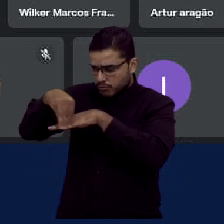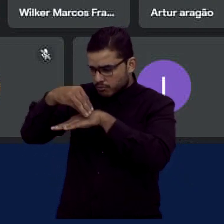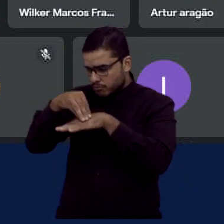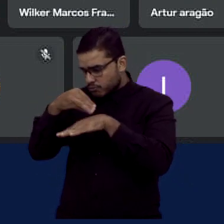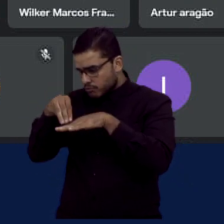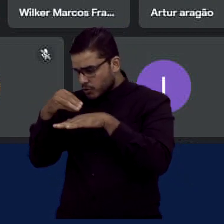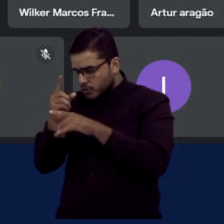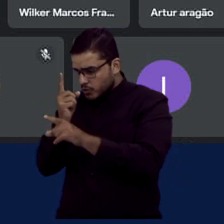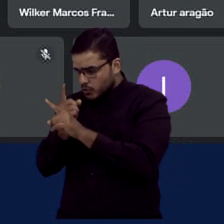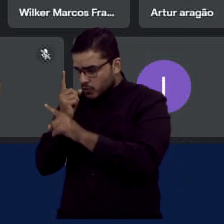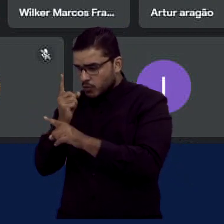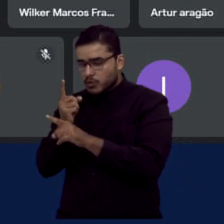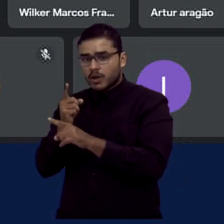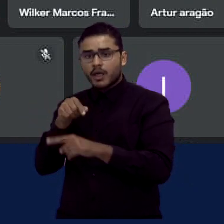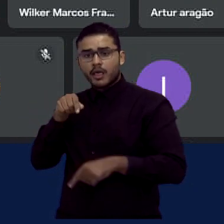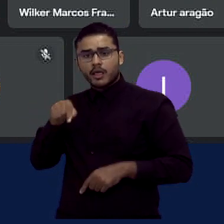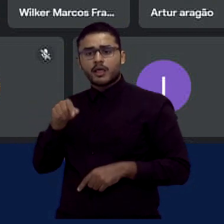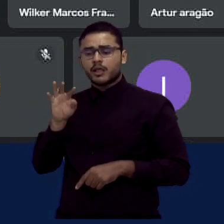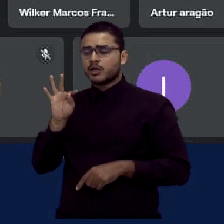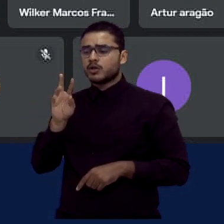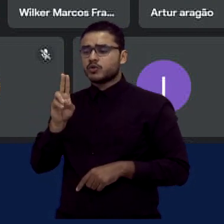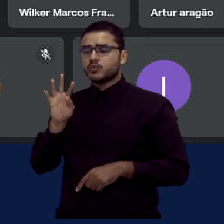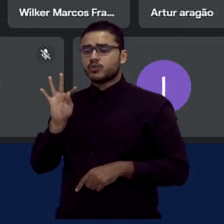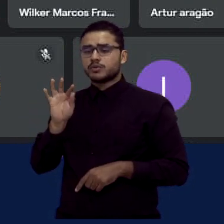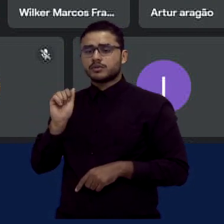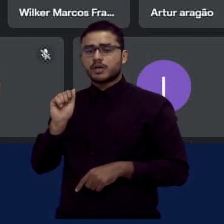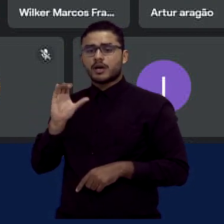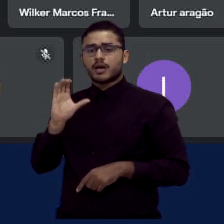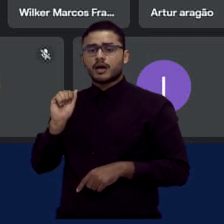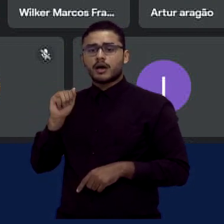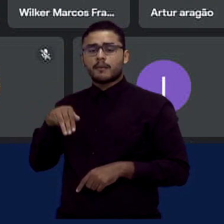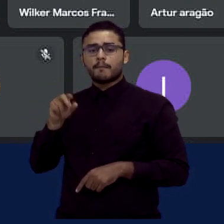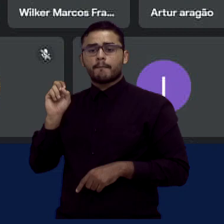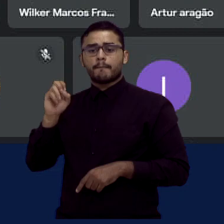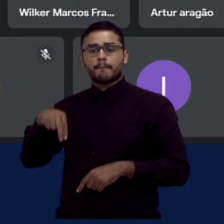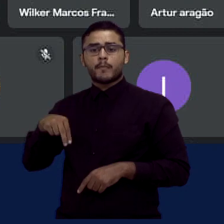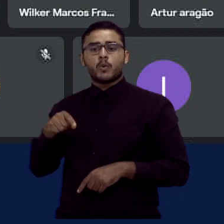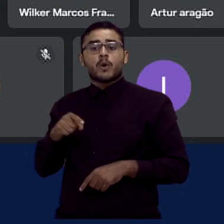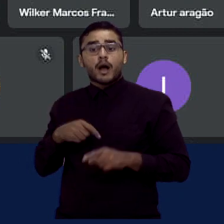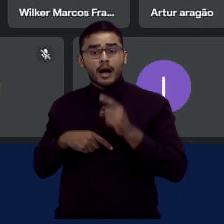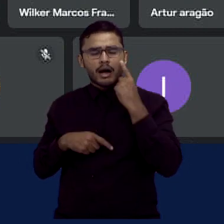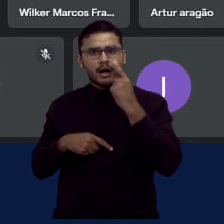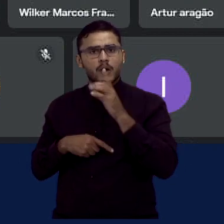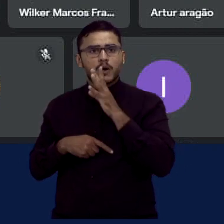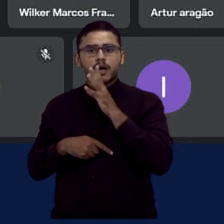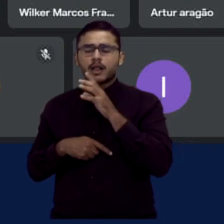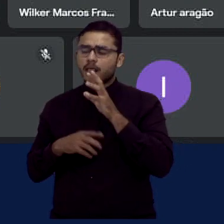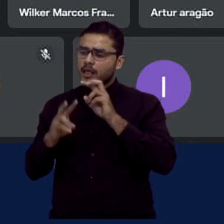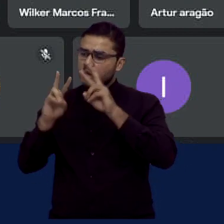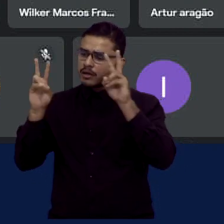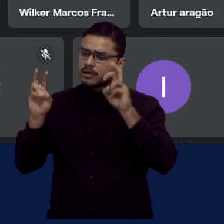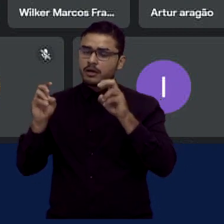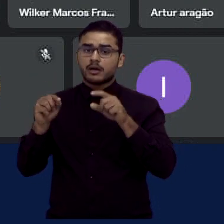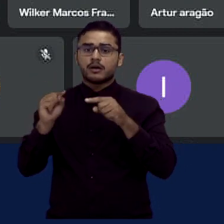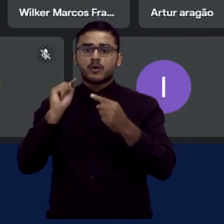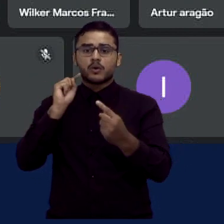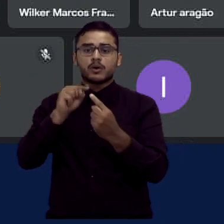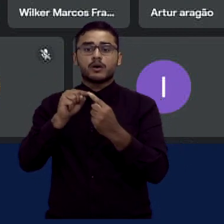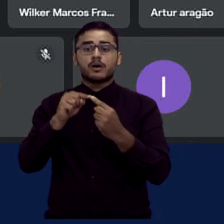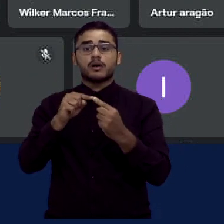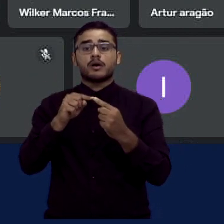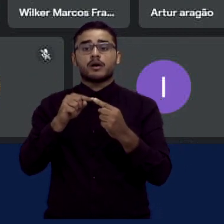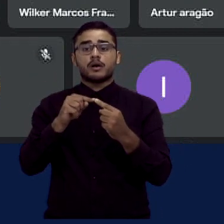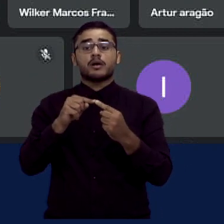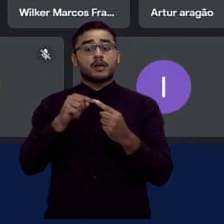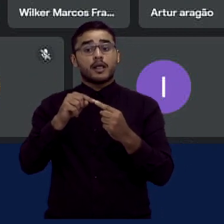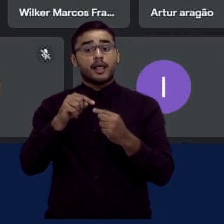fez uma pesquisa profunda. Com que intuito? Quem que ele quer atingir? Né? E a linguagem é voltada para um público também